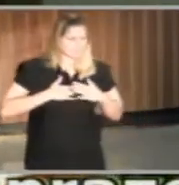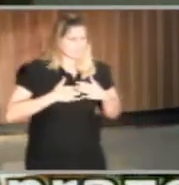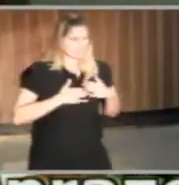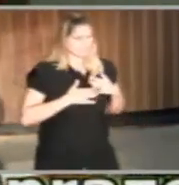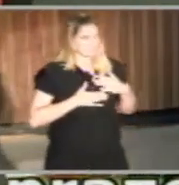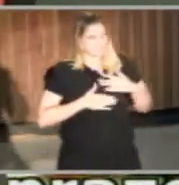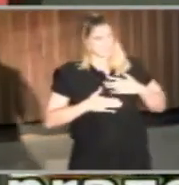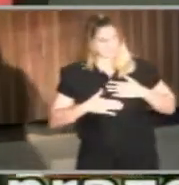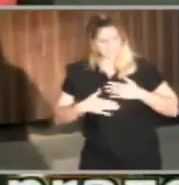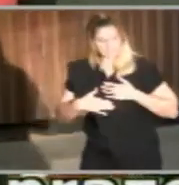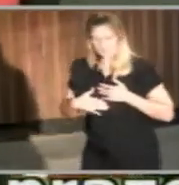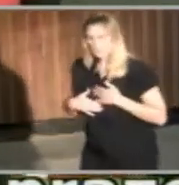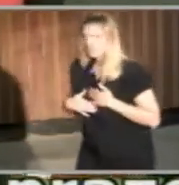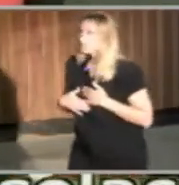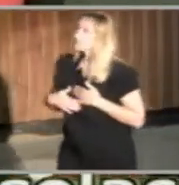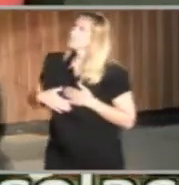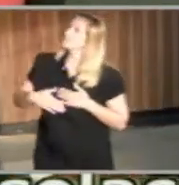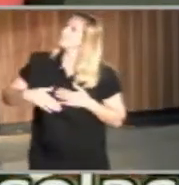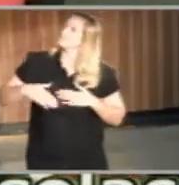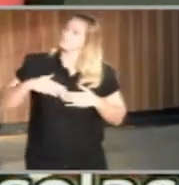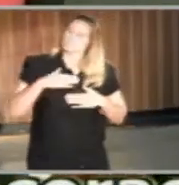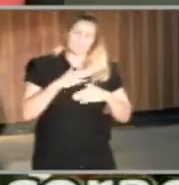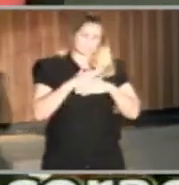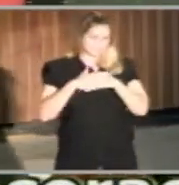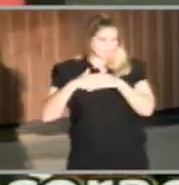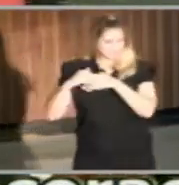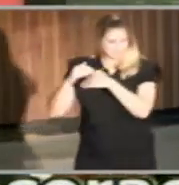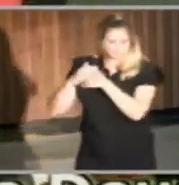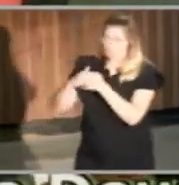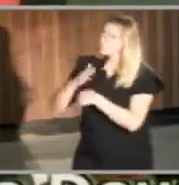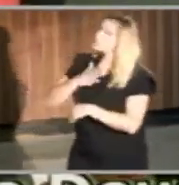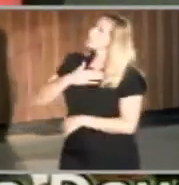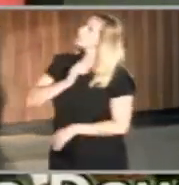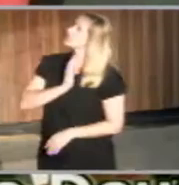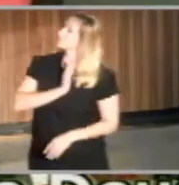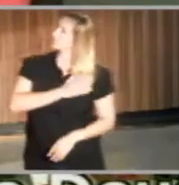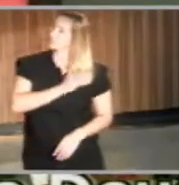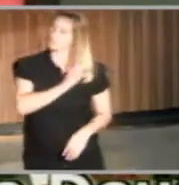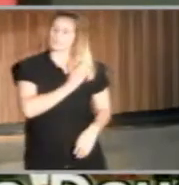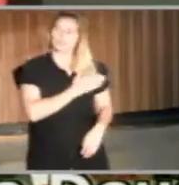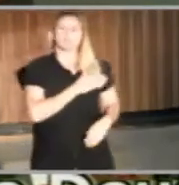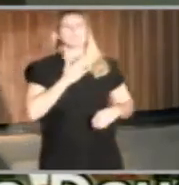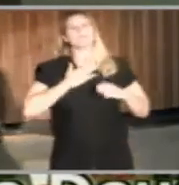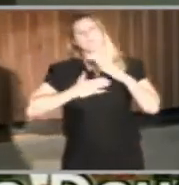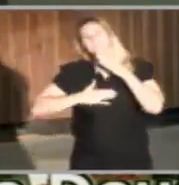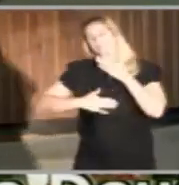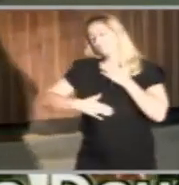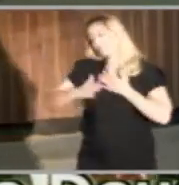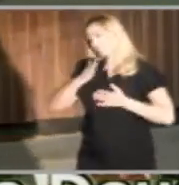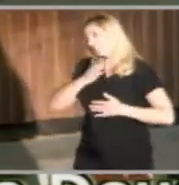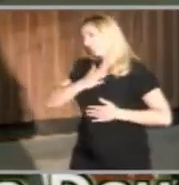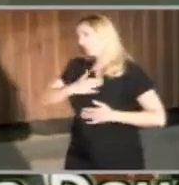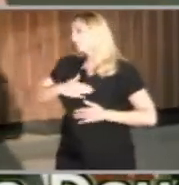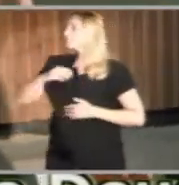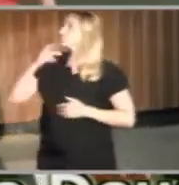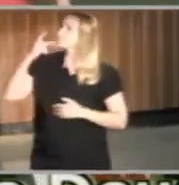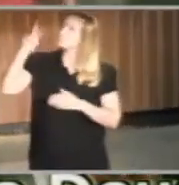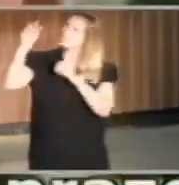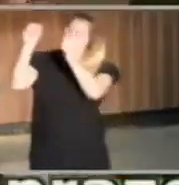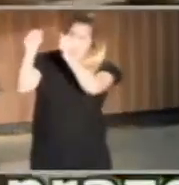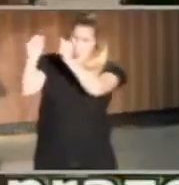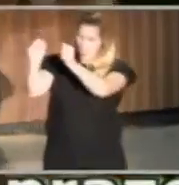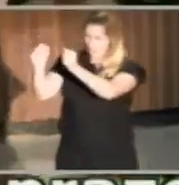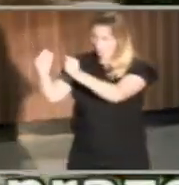Que consolação tem meu coração, descansando no poder de